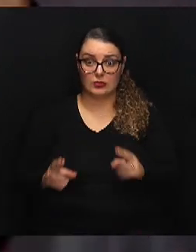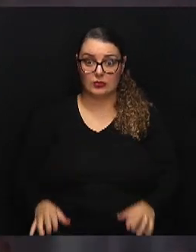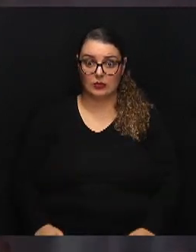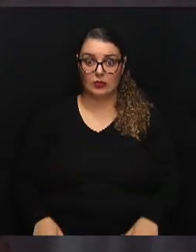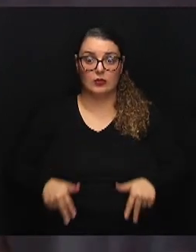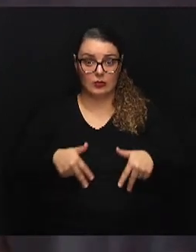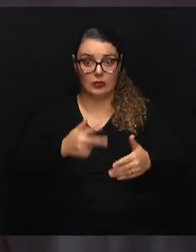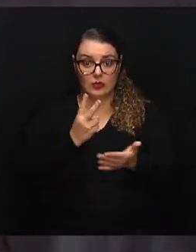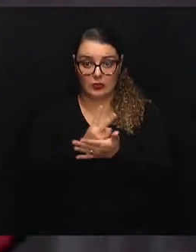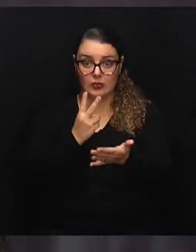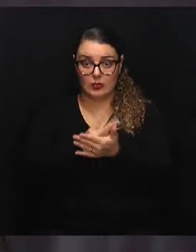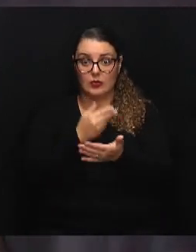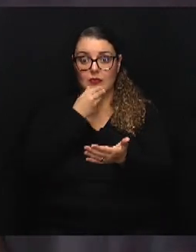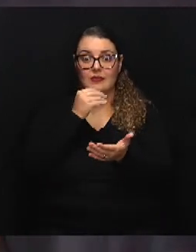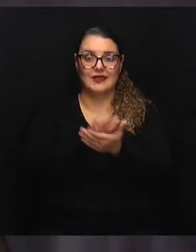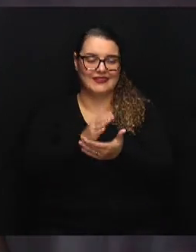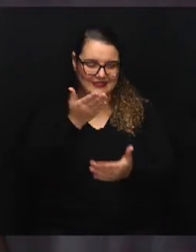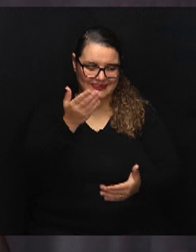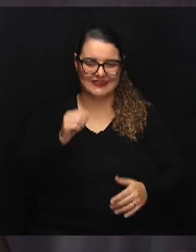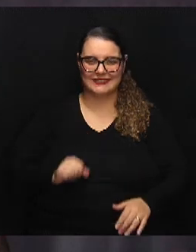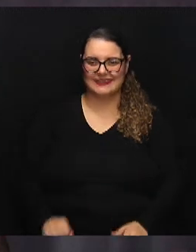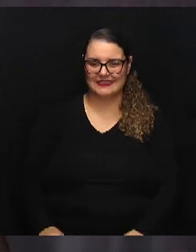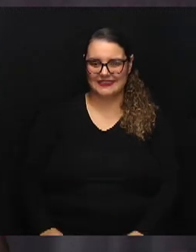pessoa, com o mesmo marido que está aqui.